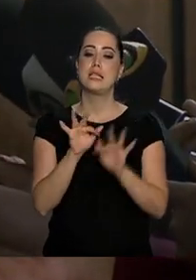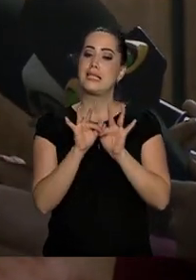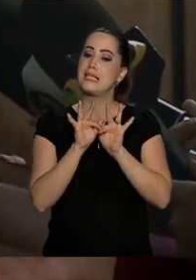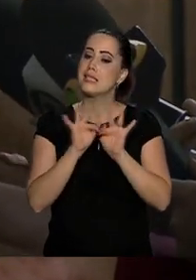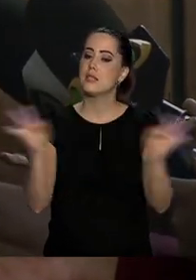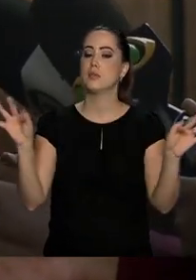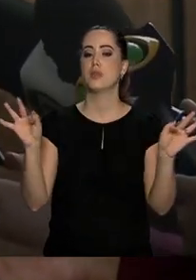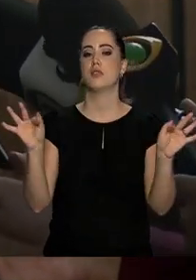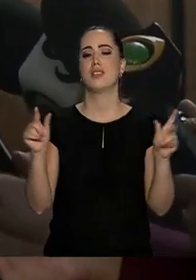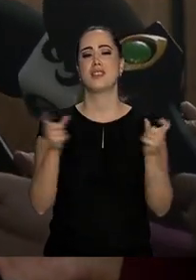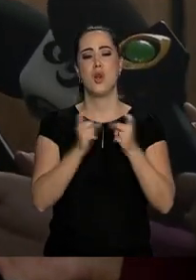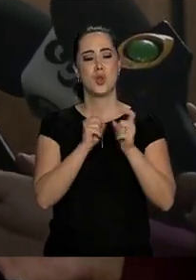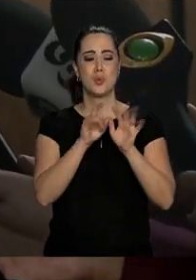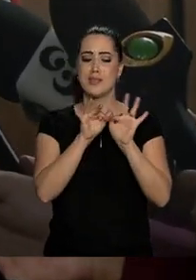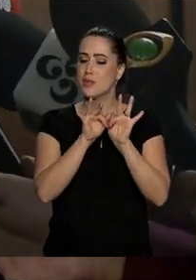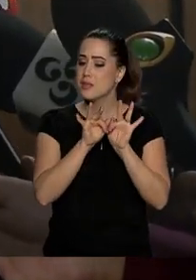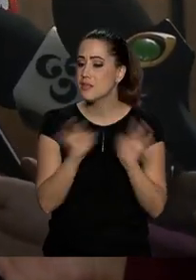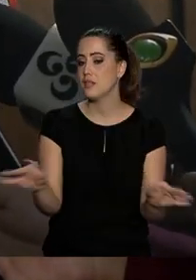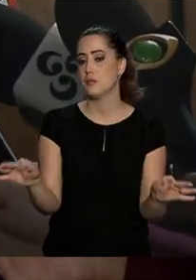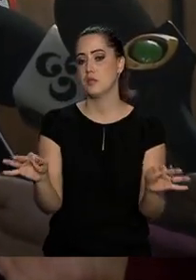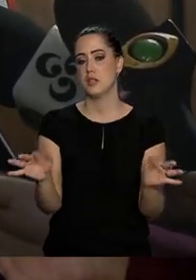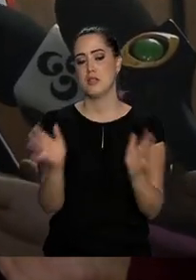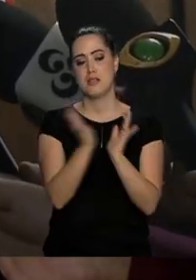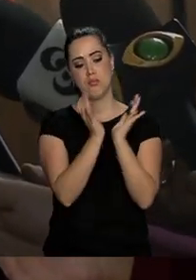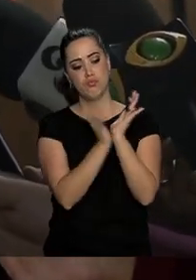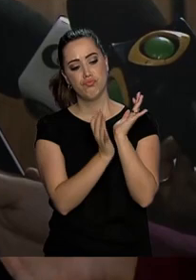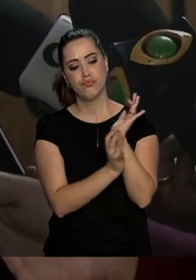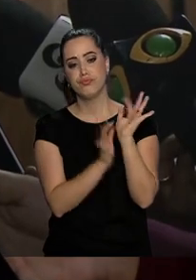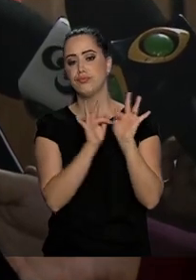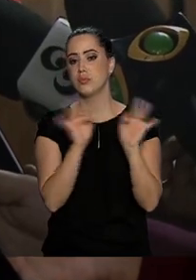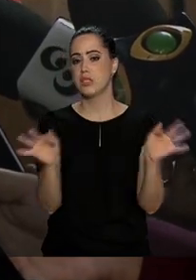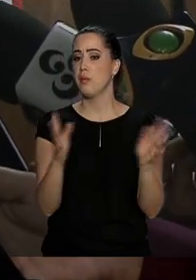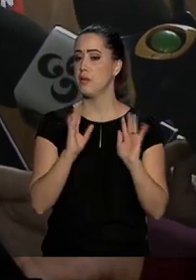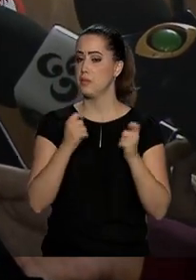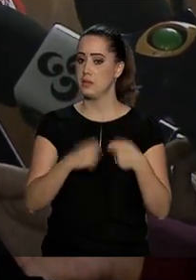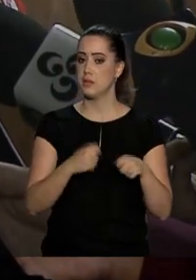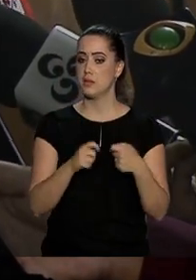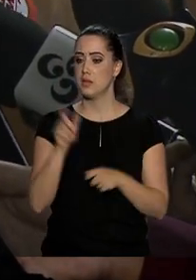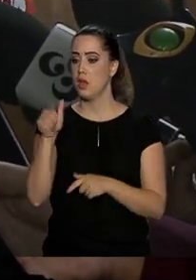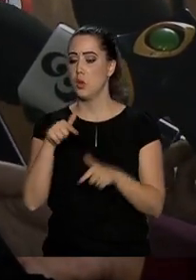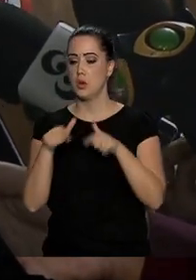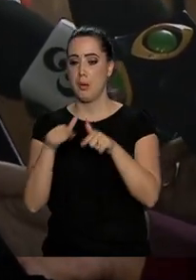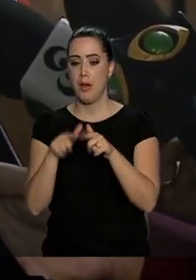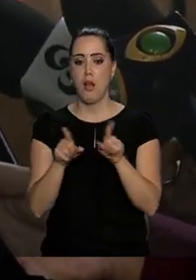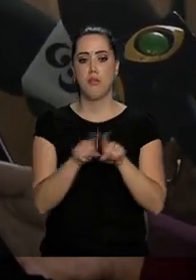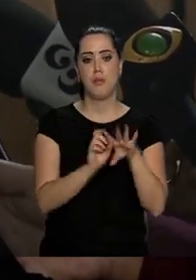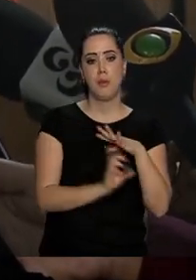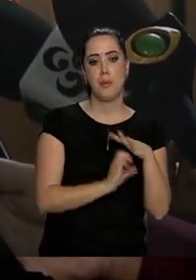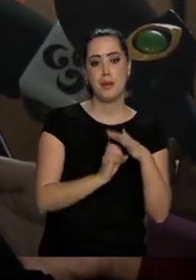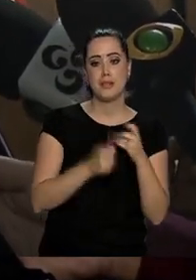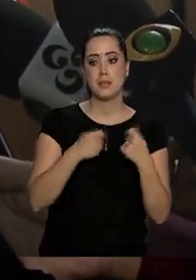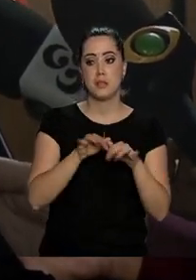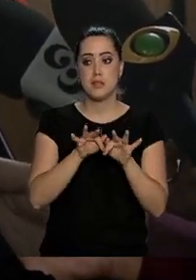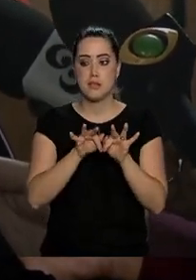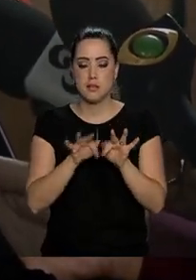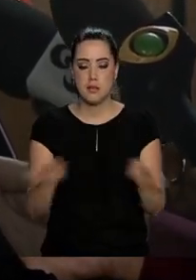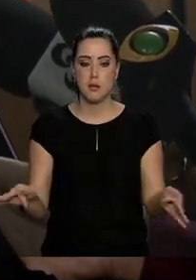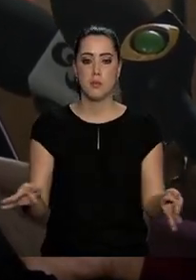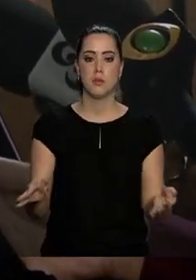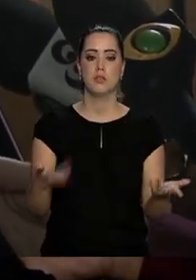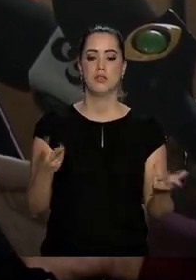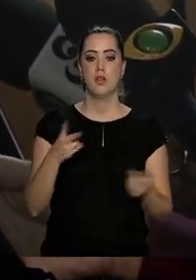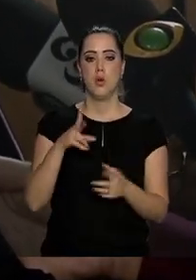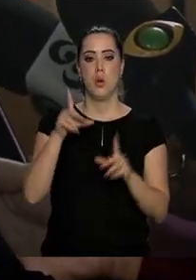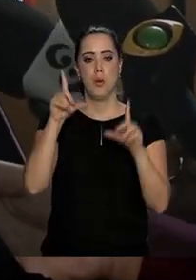e desburocratização andada vida tanto dos empregadores quanto dos empregados está então a história de